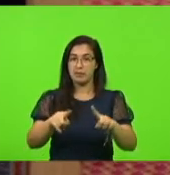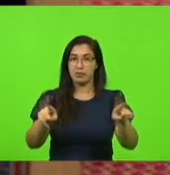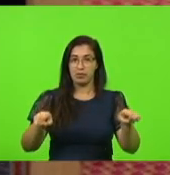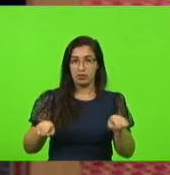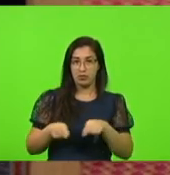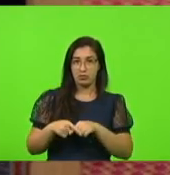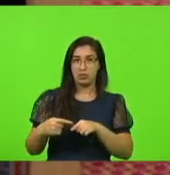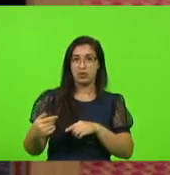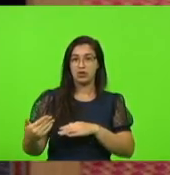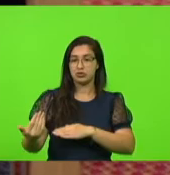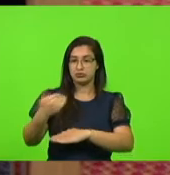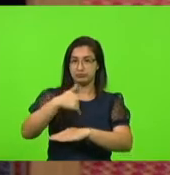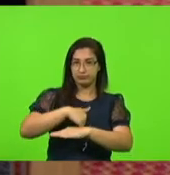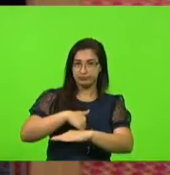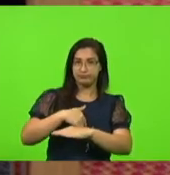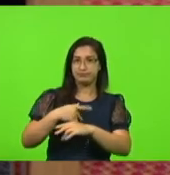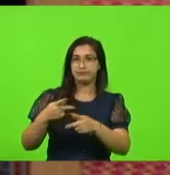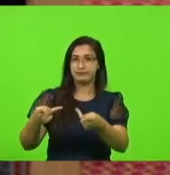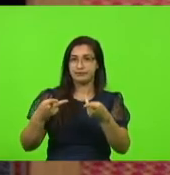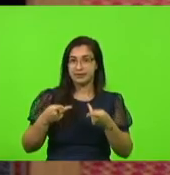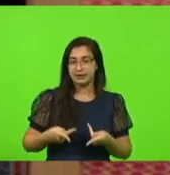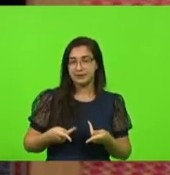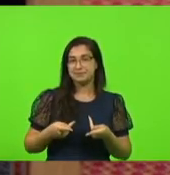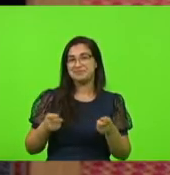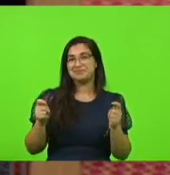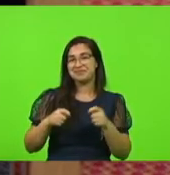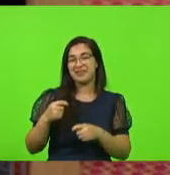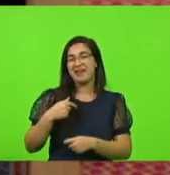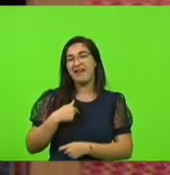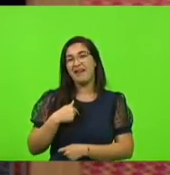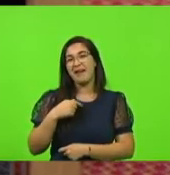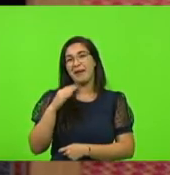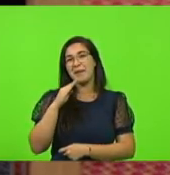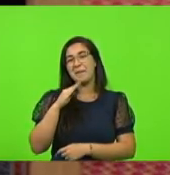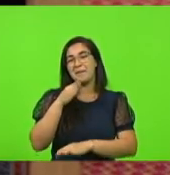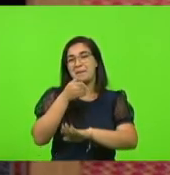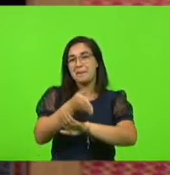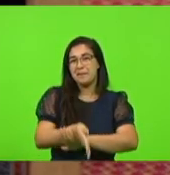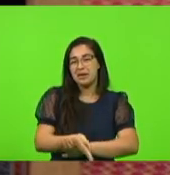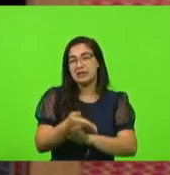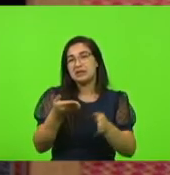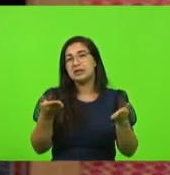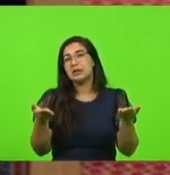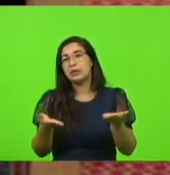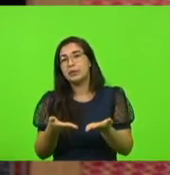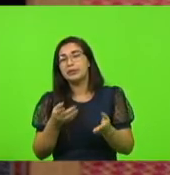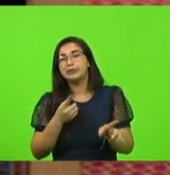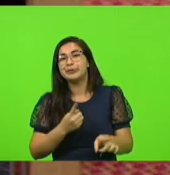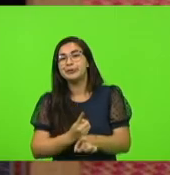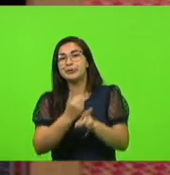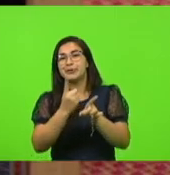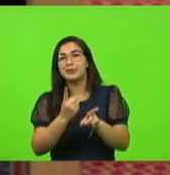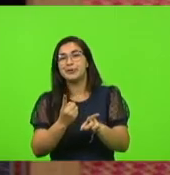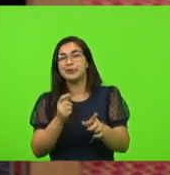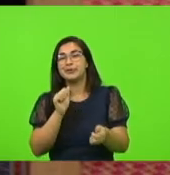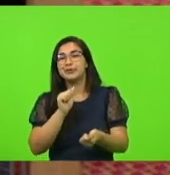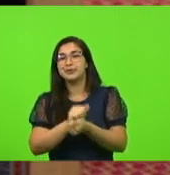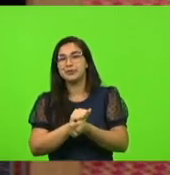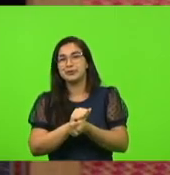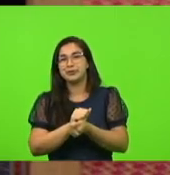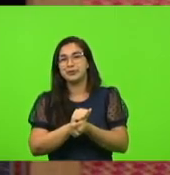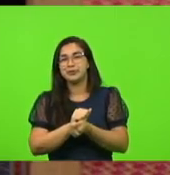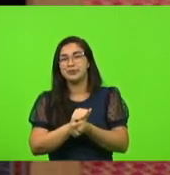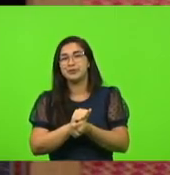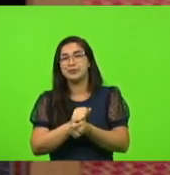a oportunidade de participar hoje do encontro. Acompanhamos a palestra